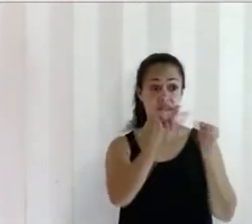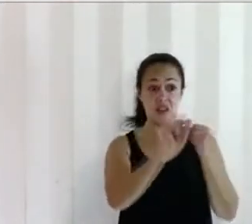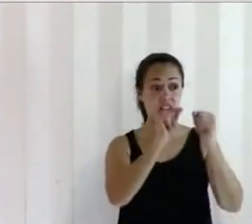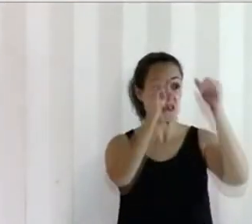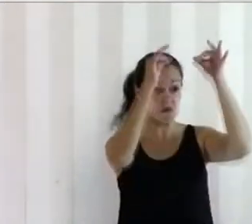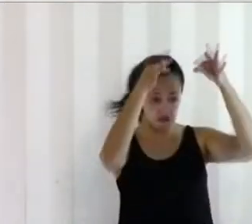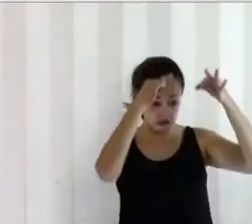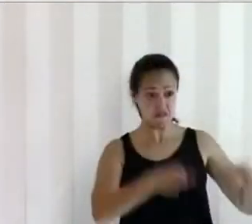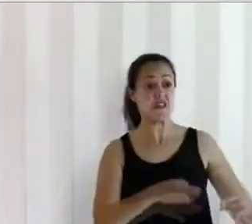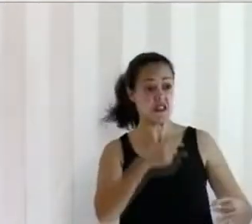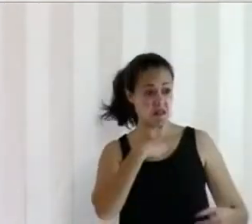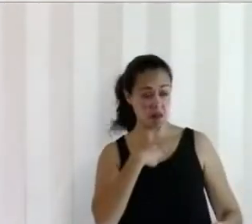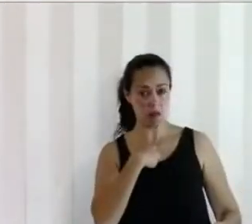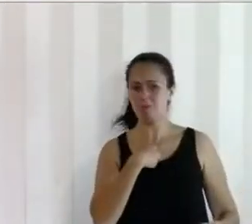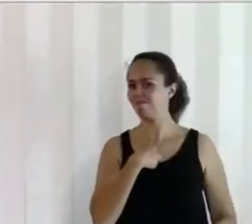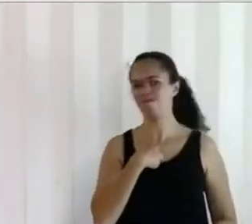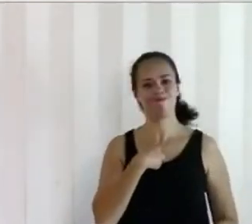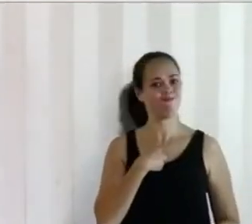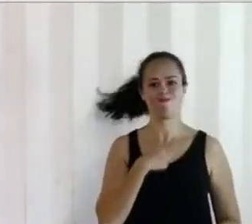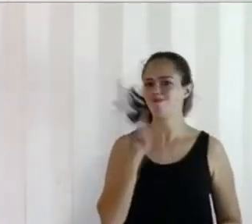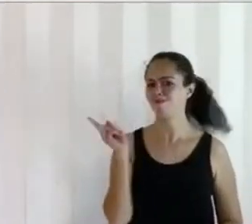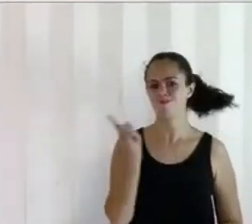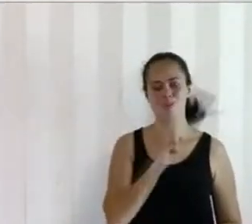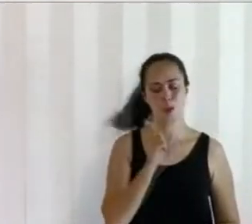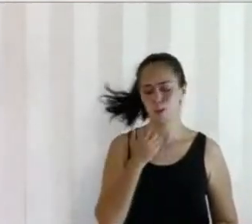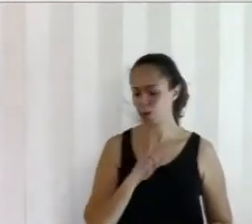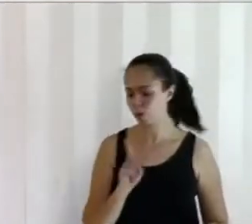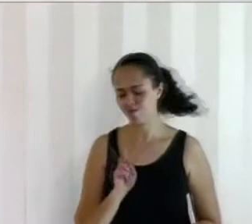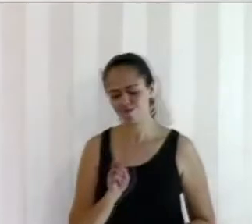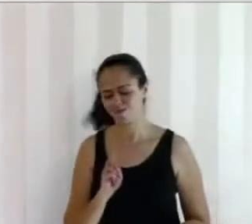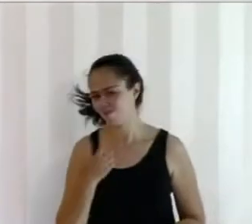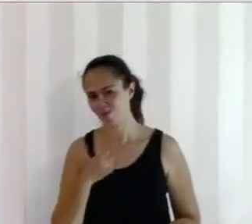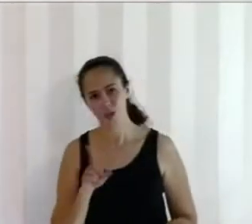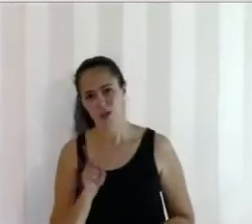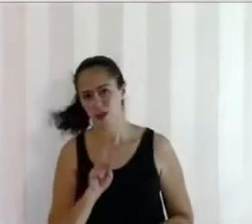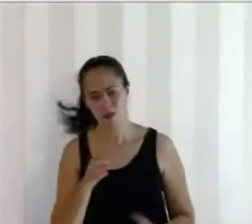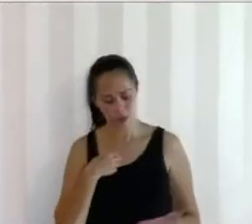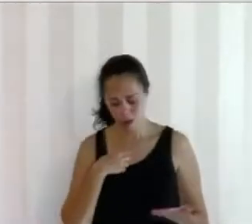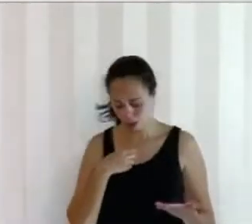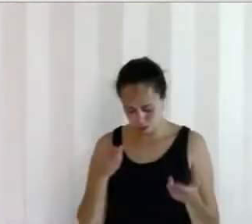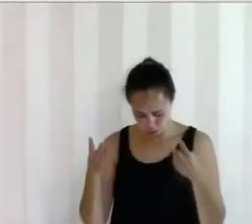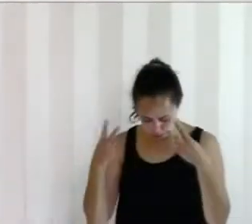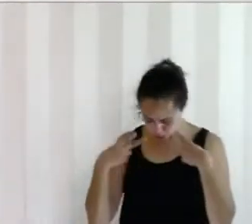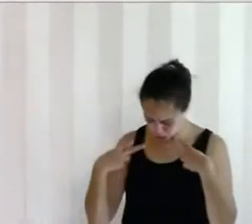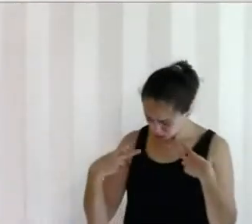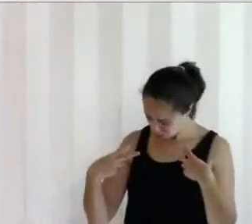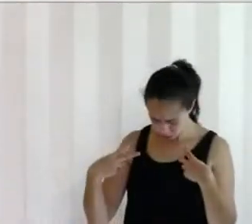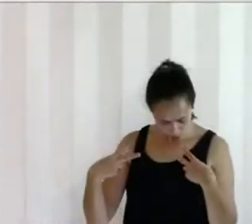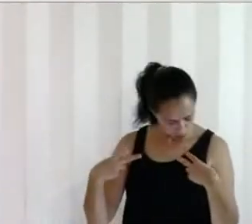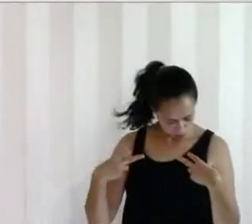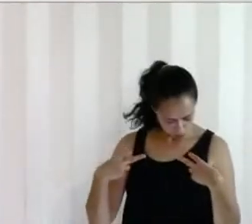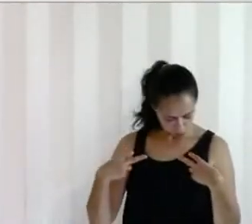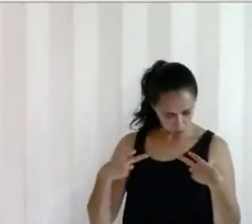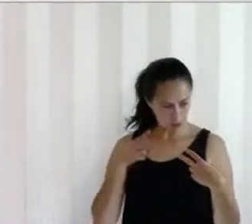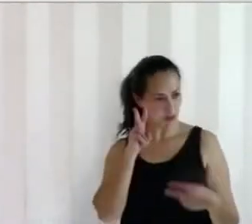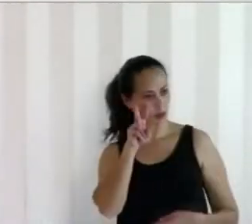Por sermos pecadores e por não conseguirmos cumprir a lei cabalmente, por conta disso, nós não devemos dizer assim, já que eu não